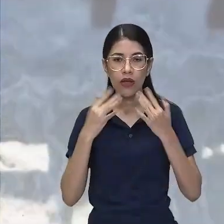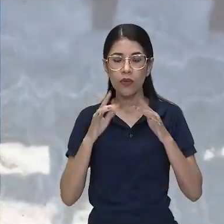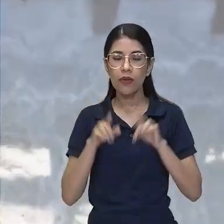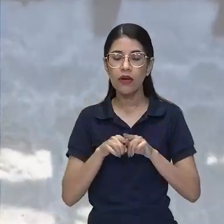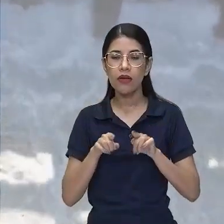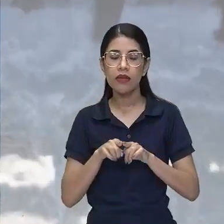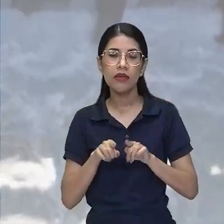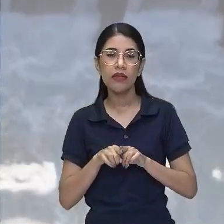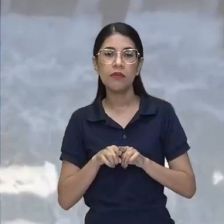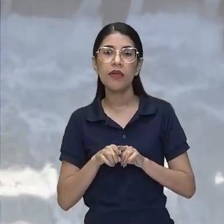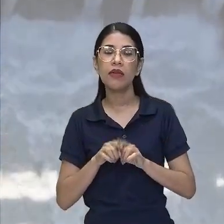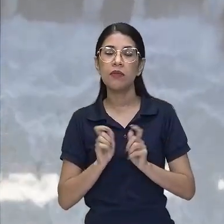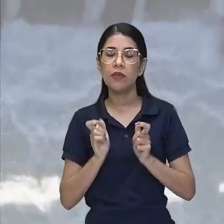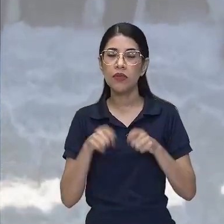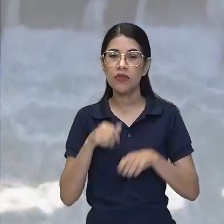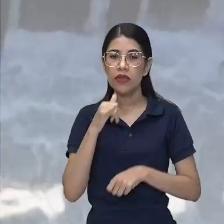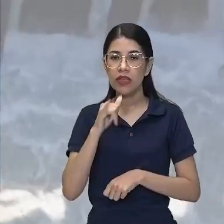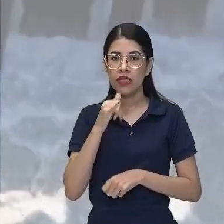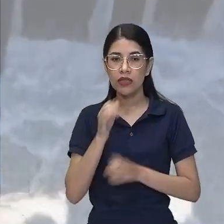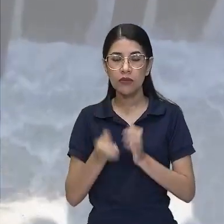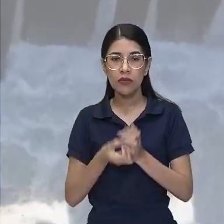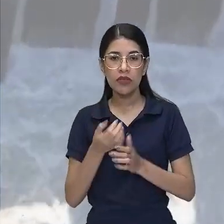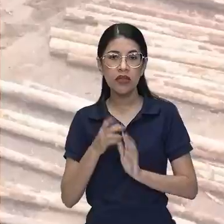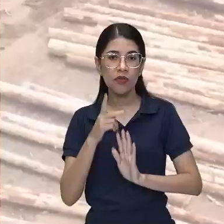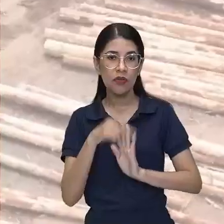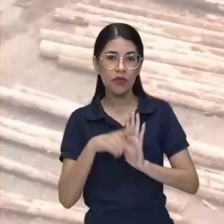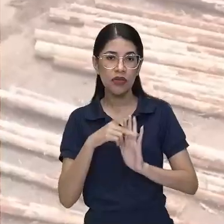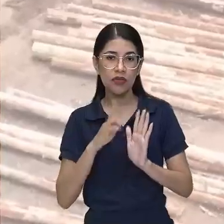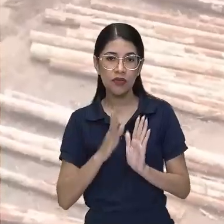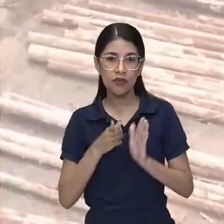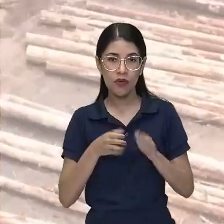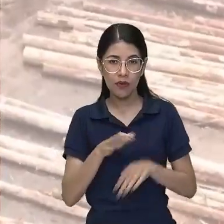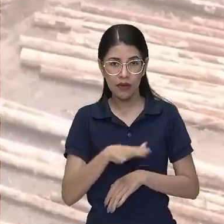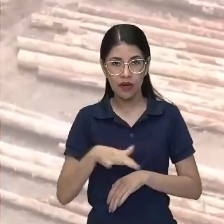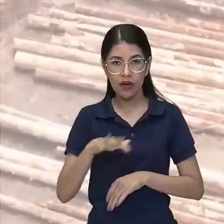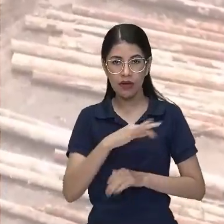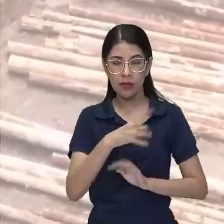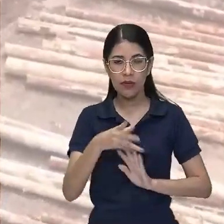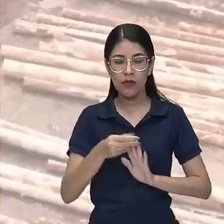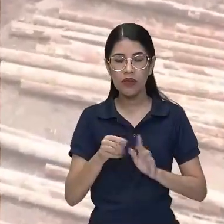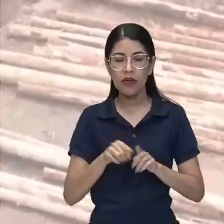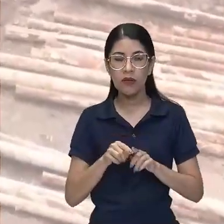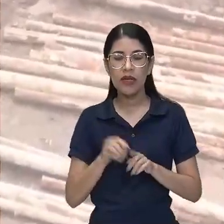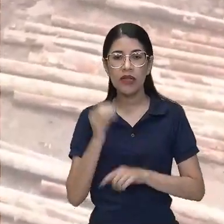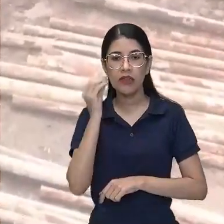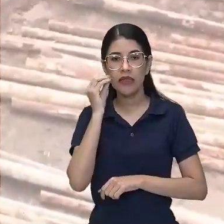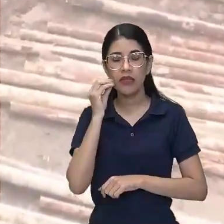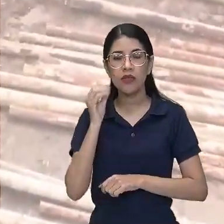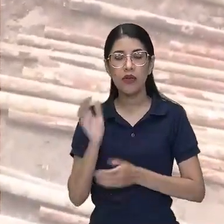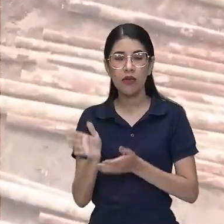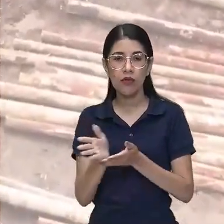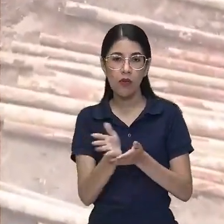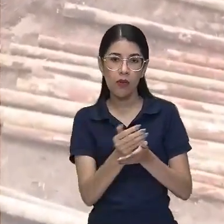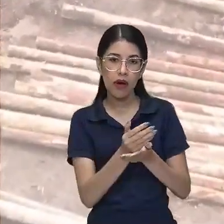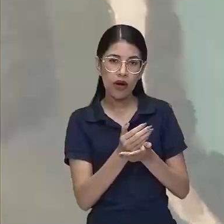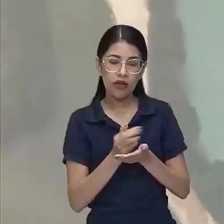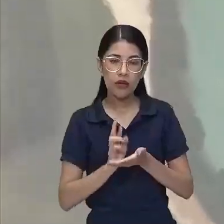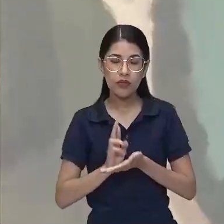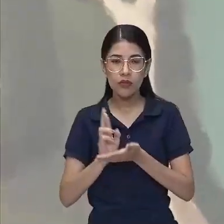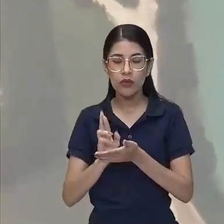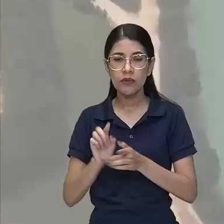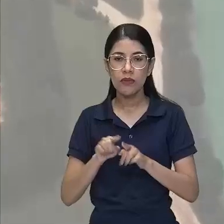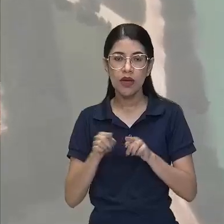de energia, e os projetos pensados para a região querem mais retirar esses recursos daqui, sem se preocupar tanto